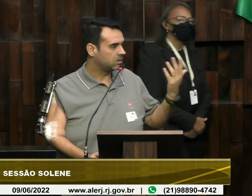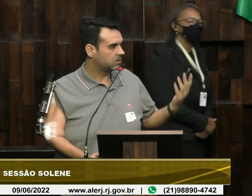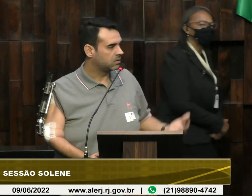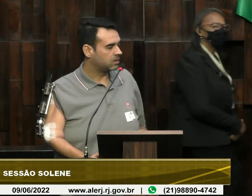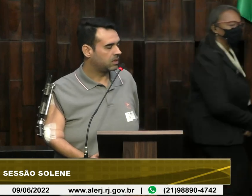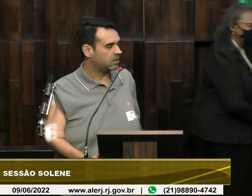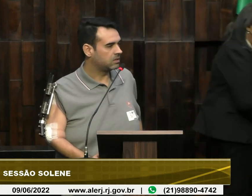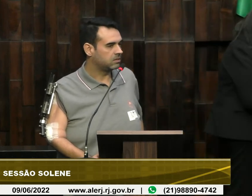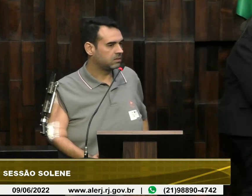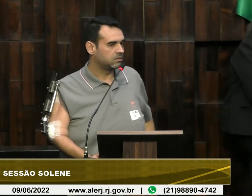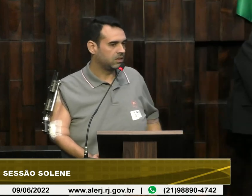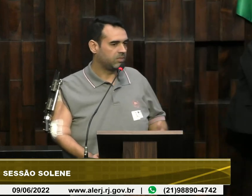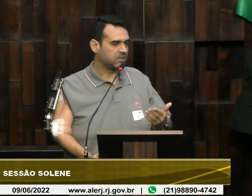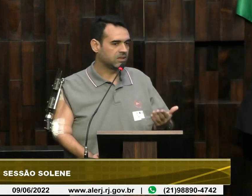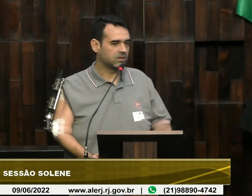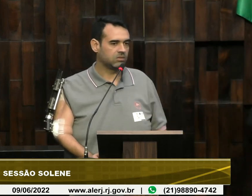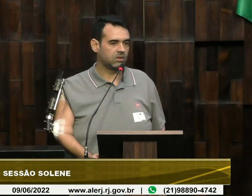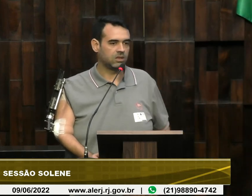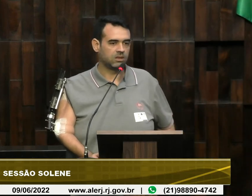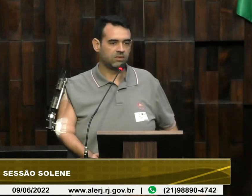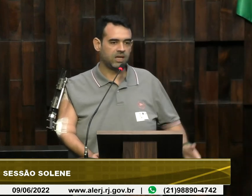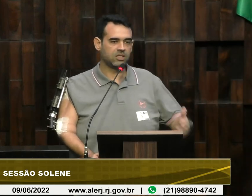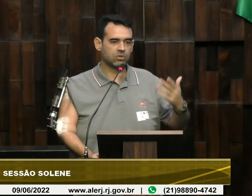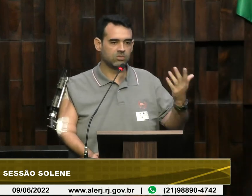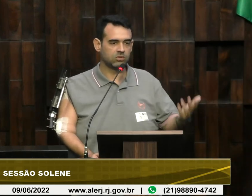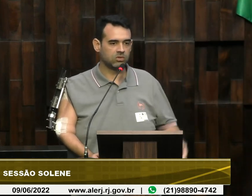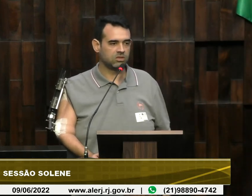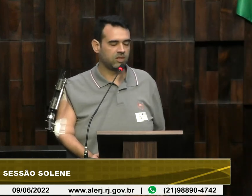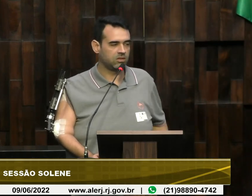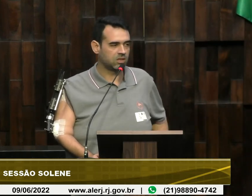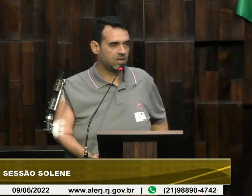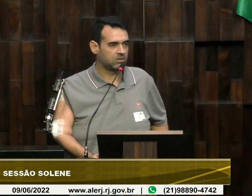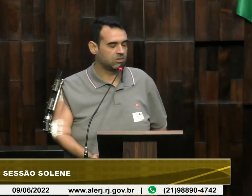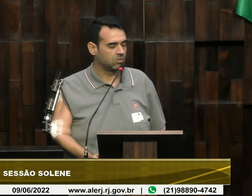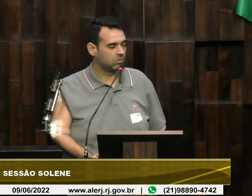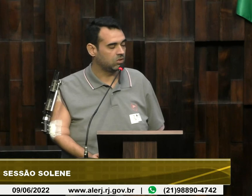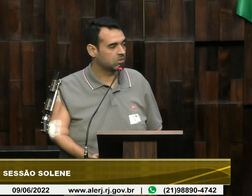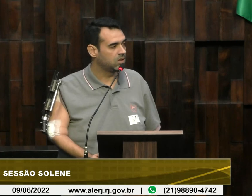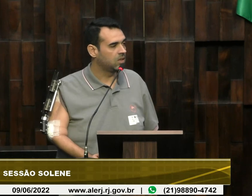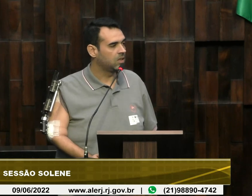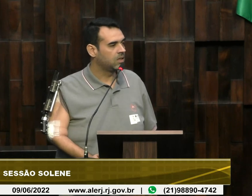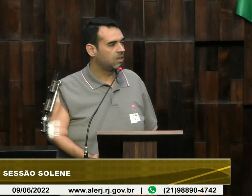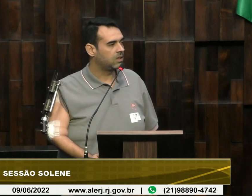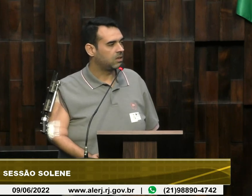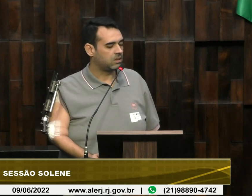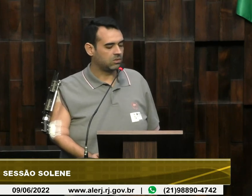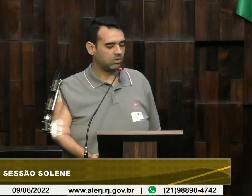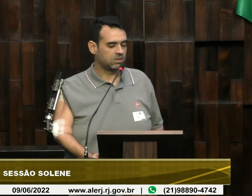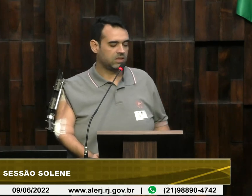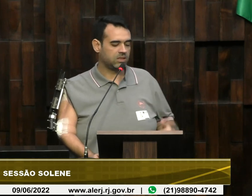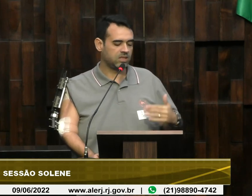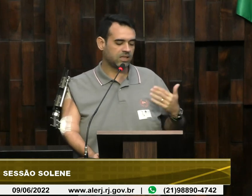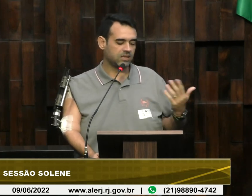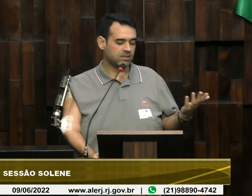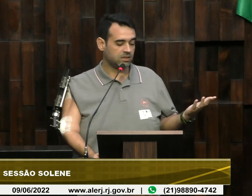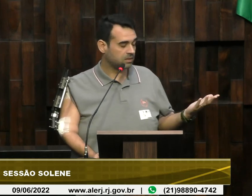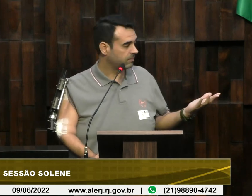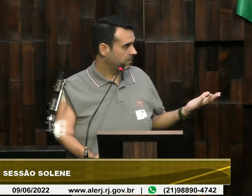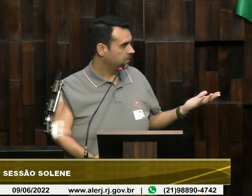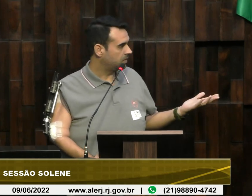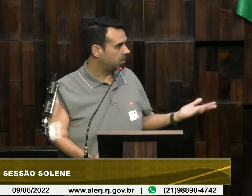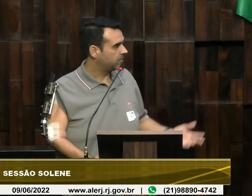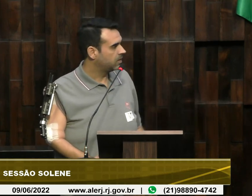nome, né, representando várias comissões de vários cargos desse concurso, eu gostaria de